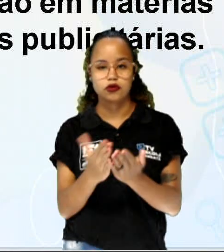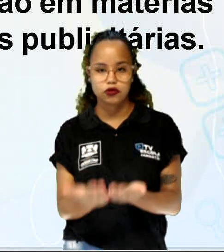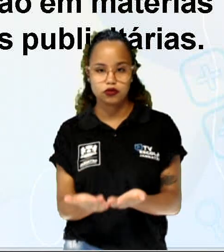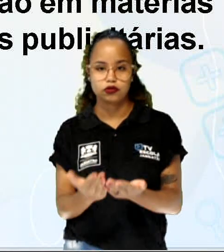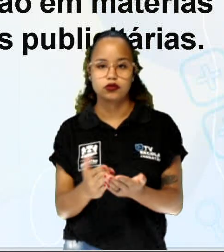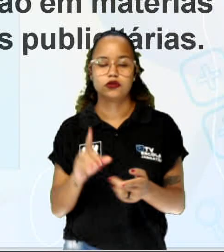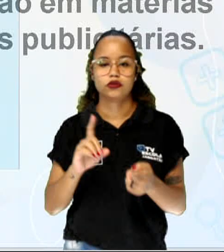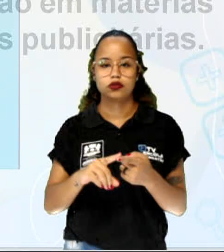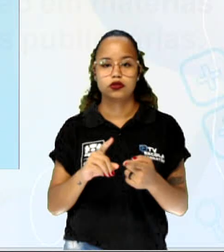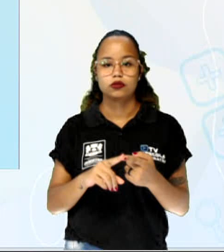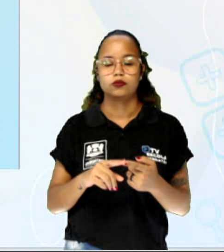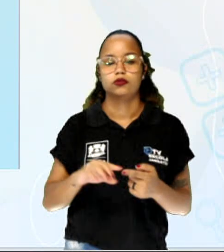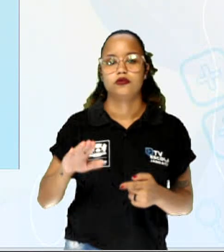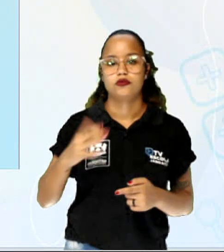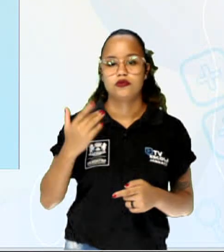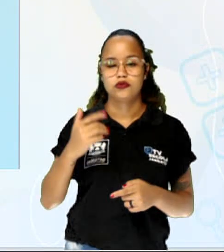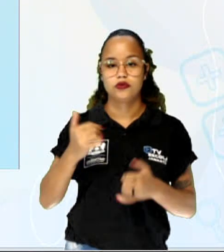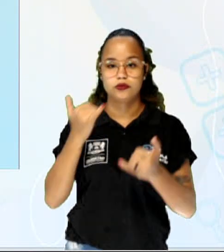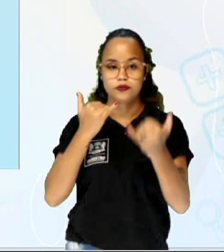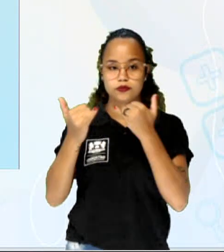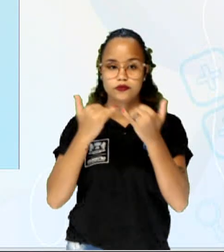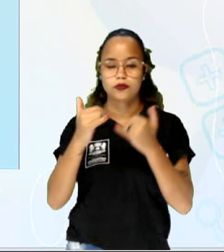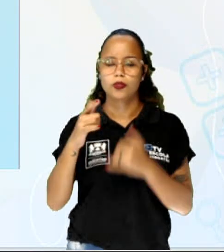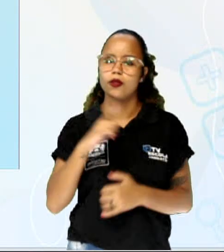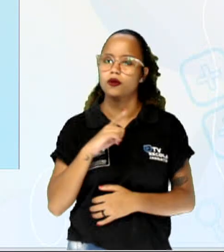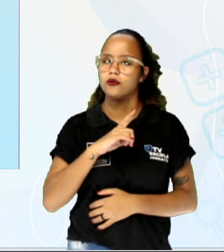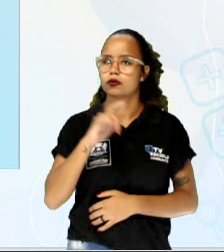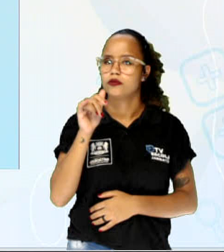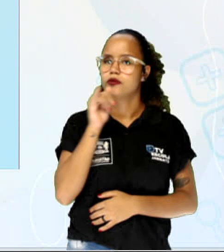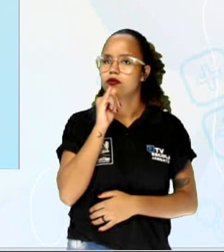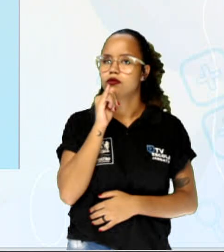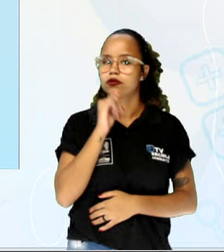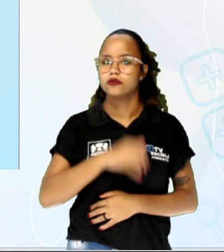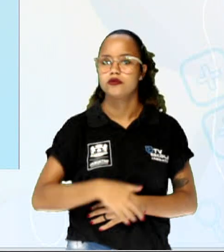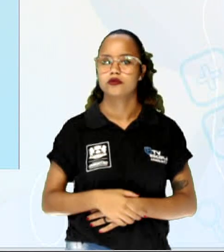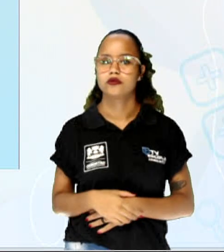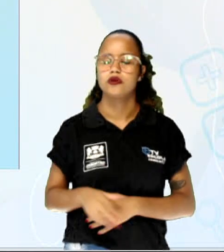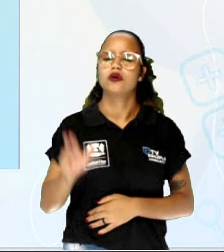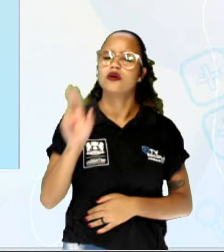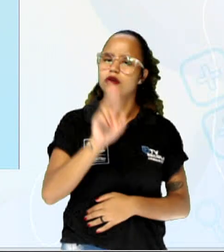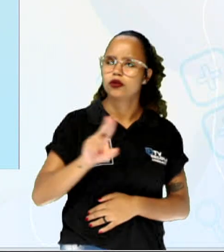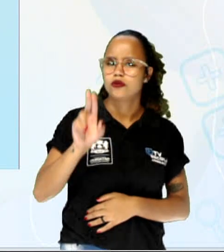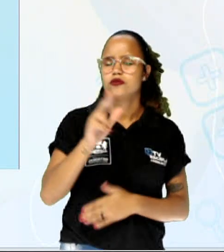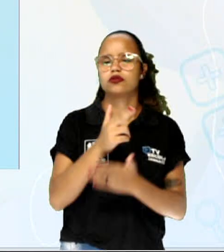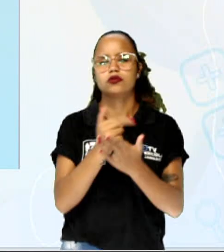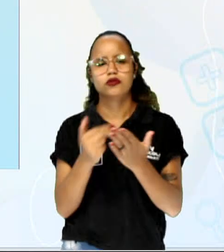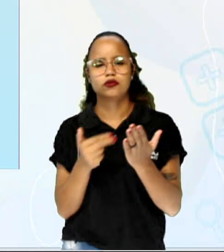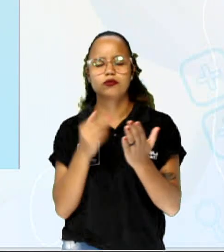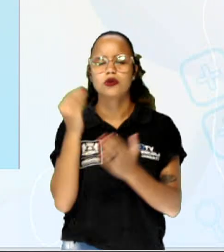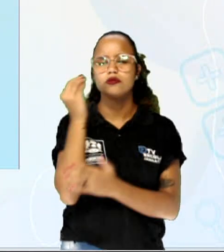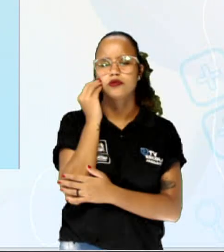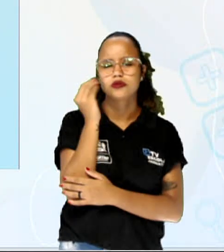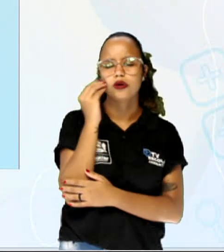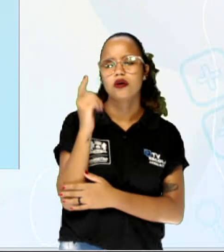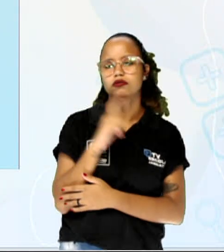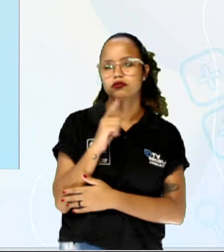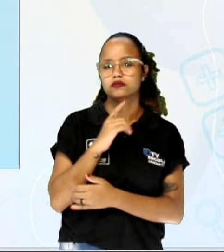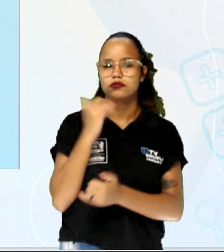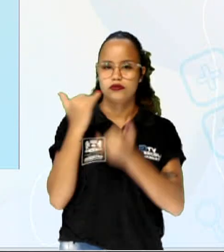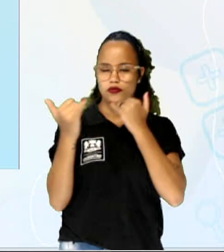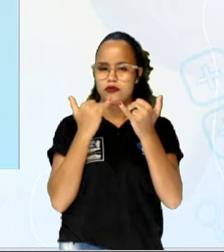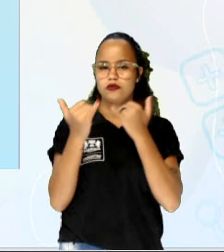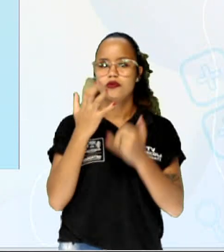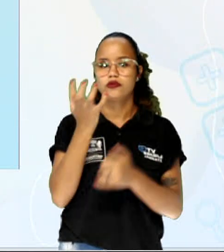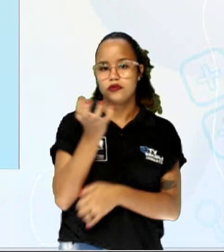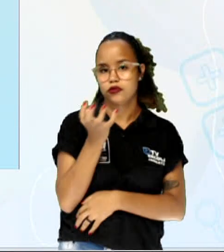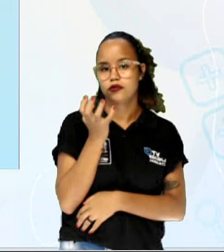campanhas publicitárias. E aqui está o exemplo do infográfico. Na verdade, ele usa desenhos para tentar passar a informação que deseja.